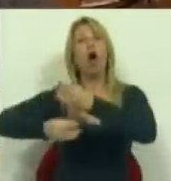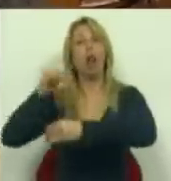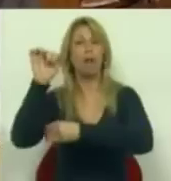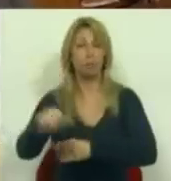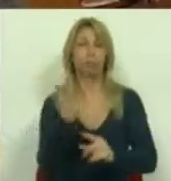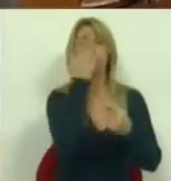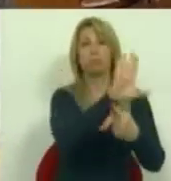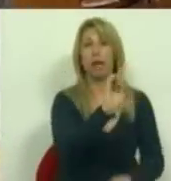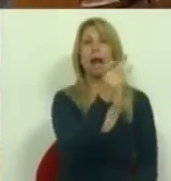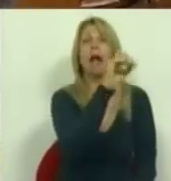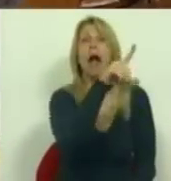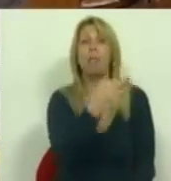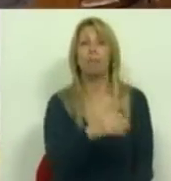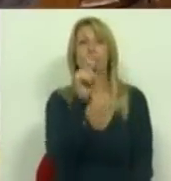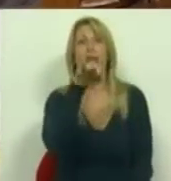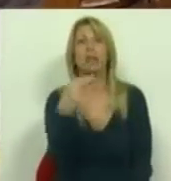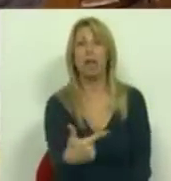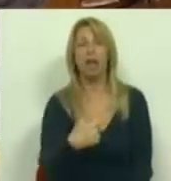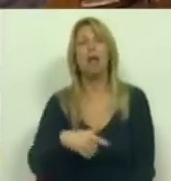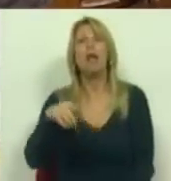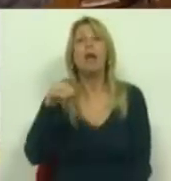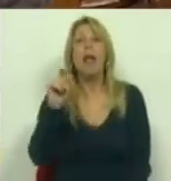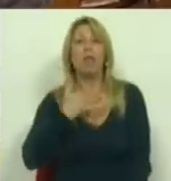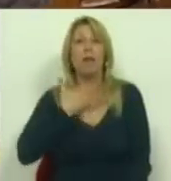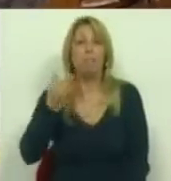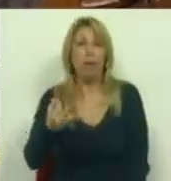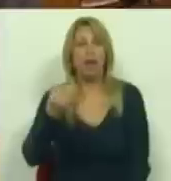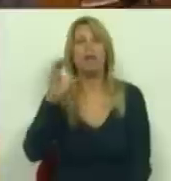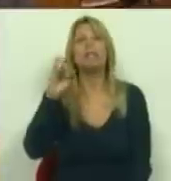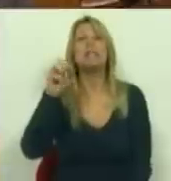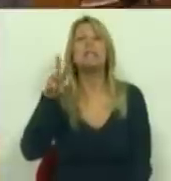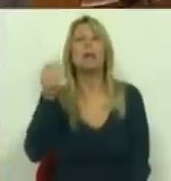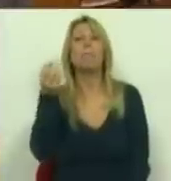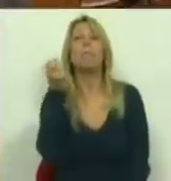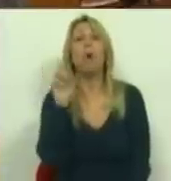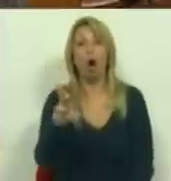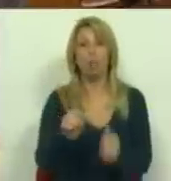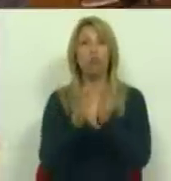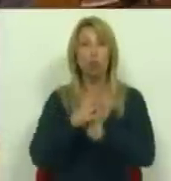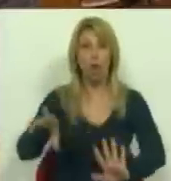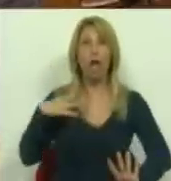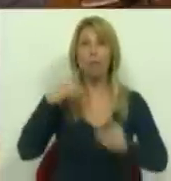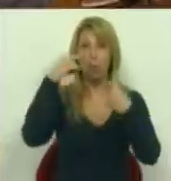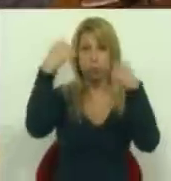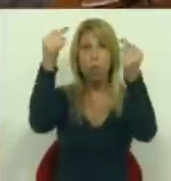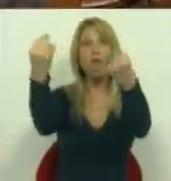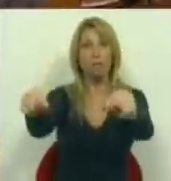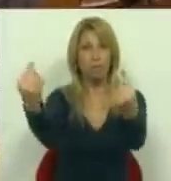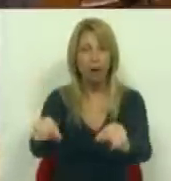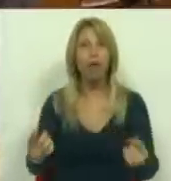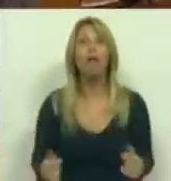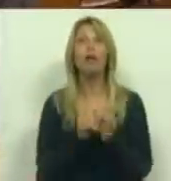Simpor, a PT ou a EDP, todas estas empresas com capitais públicos e todas estas empresas